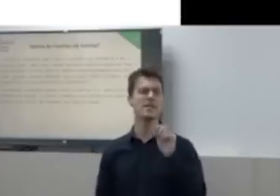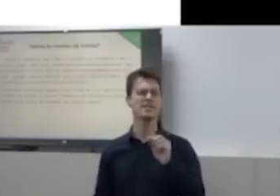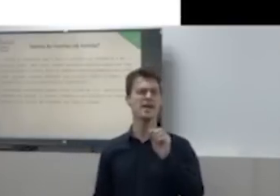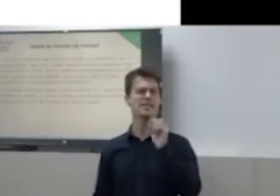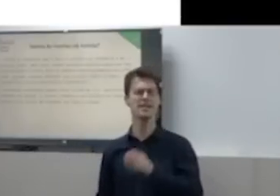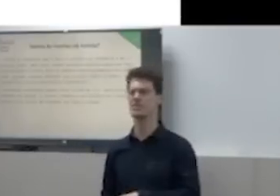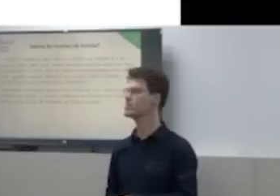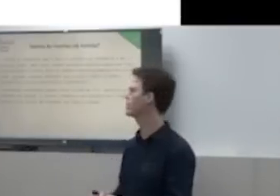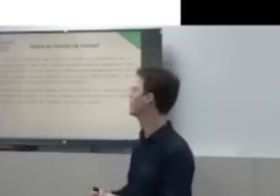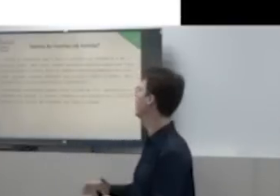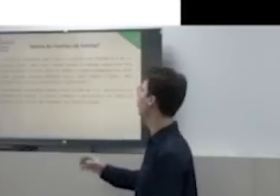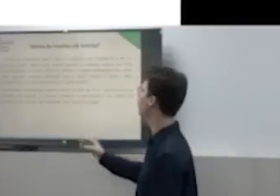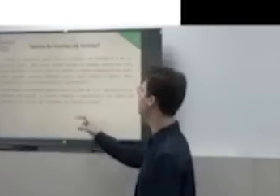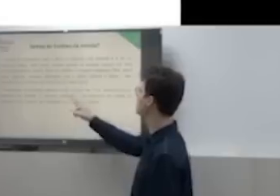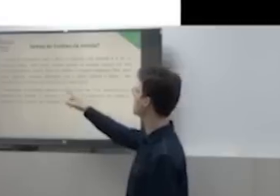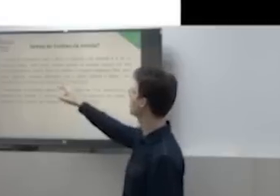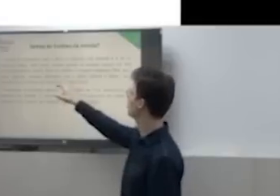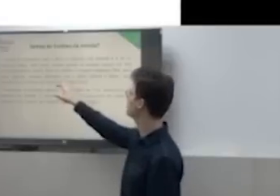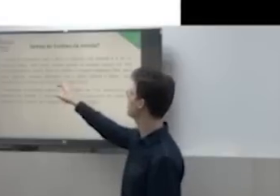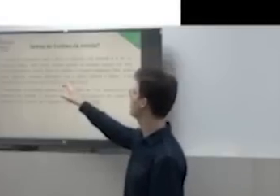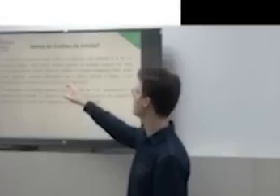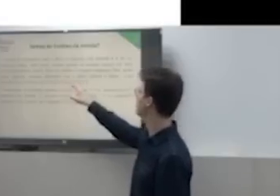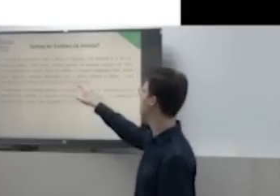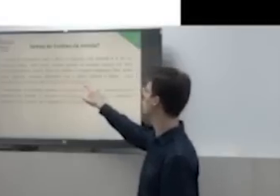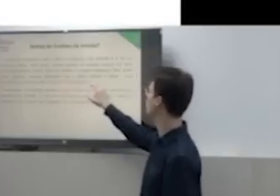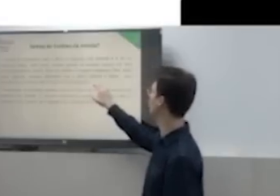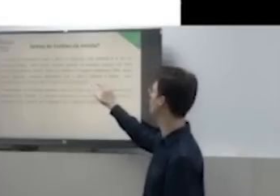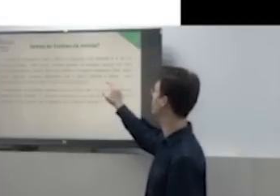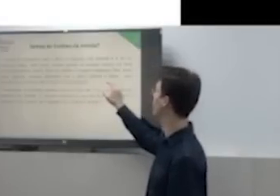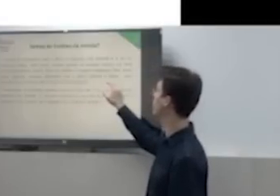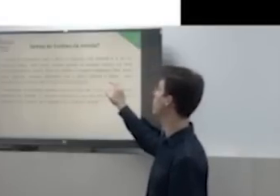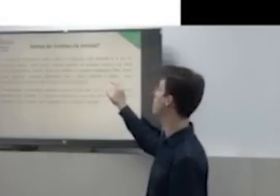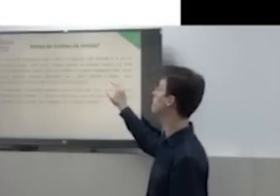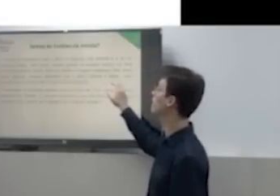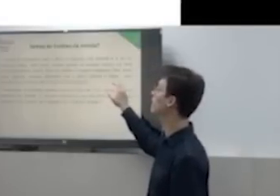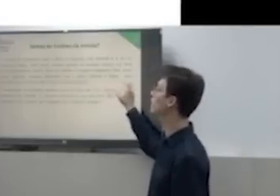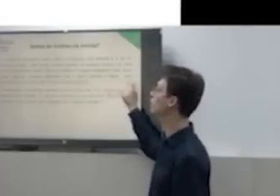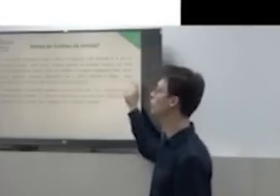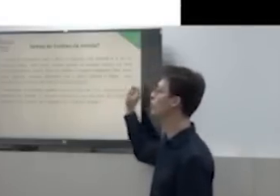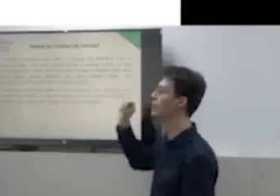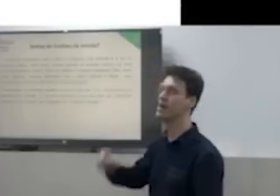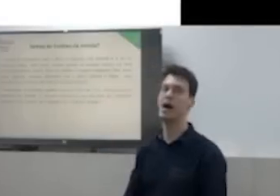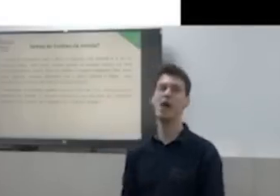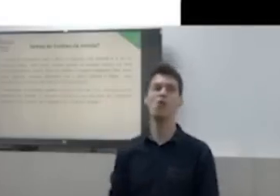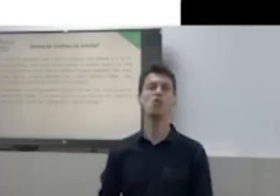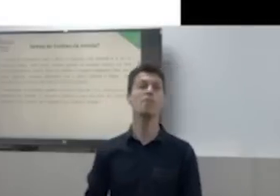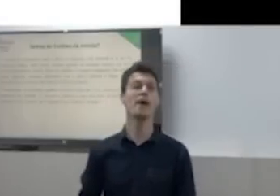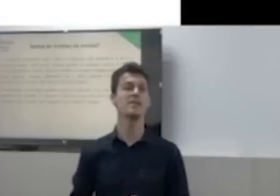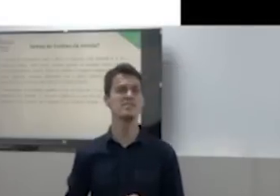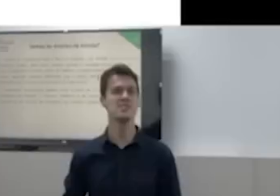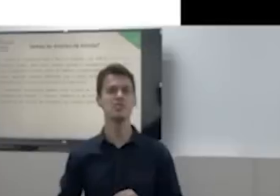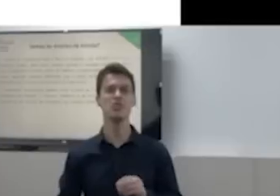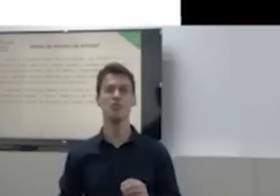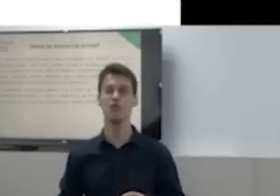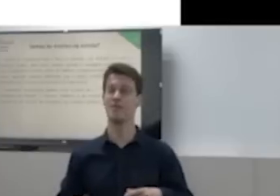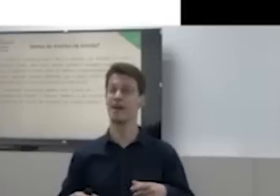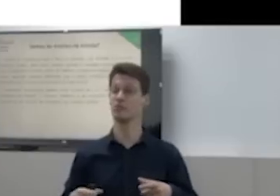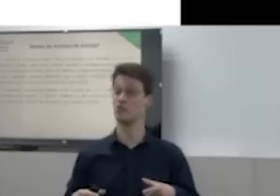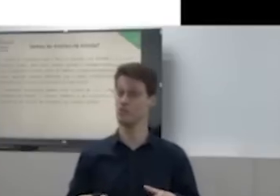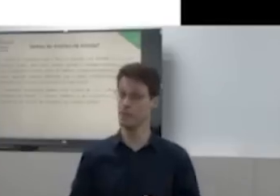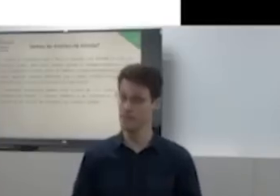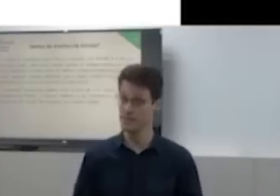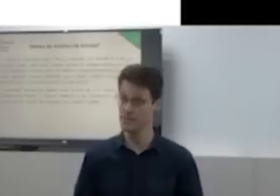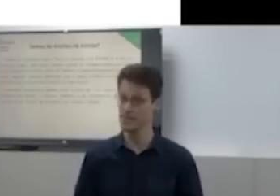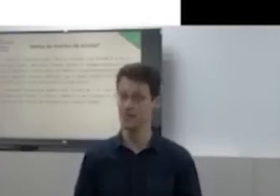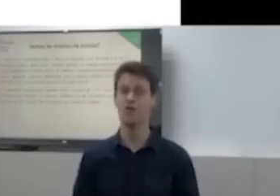espaciais. Mas ainda assim, algumas pessoas defendem que o nosso planeta é plano, algo parecido com